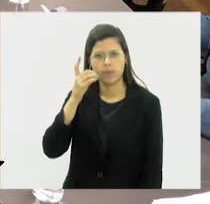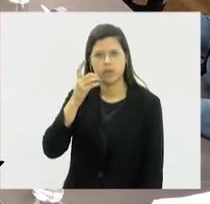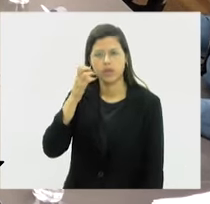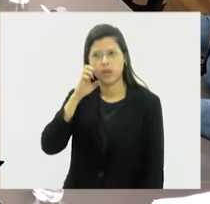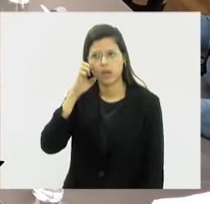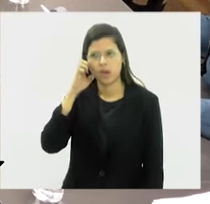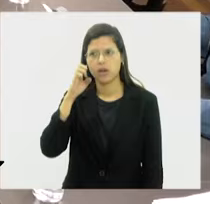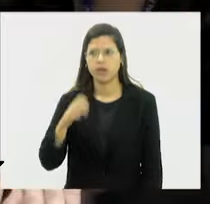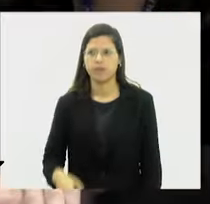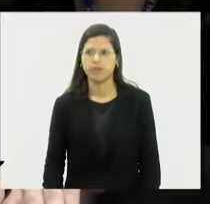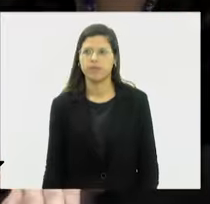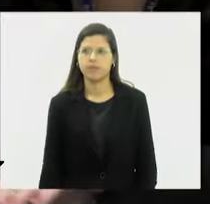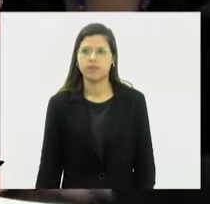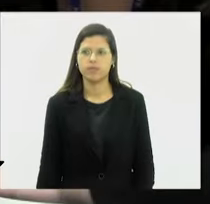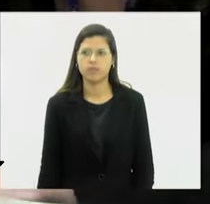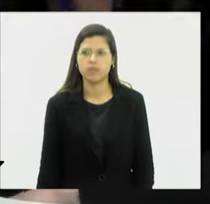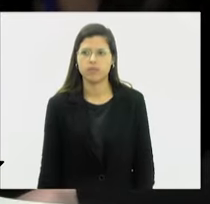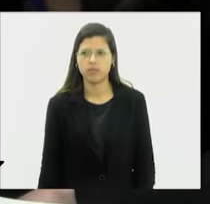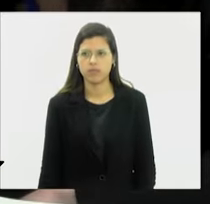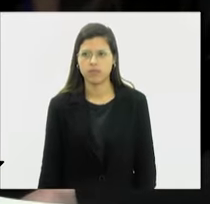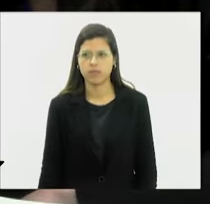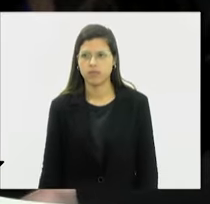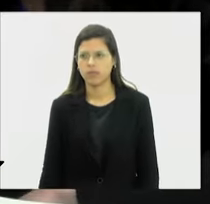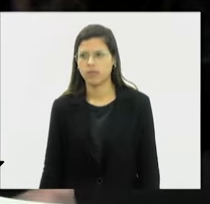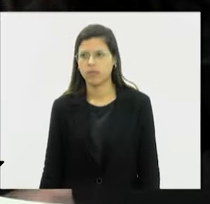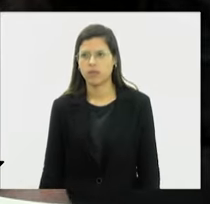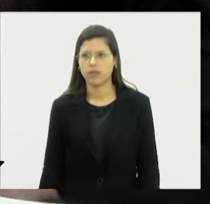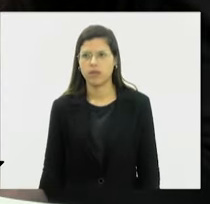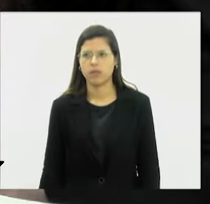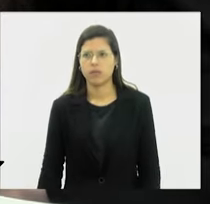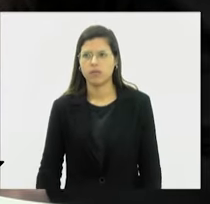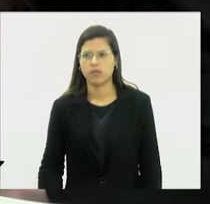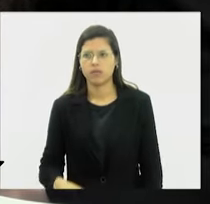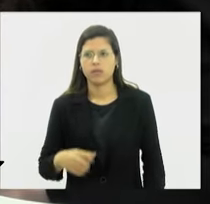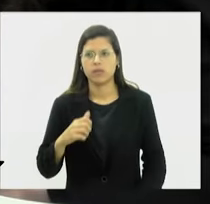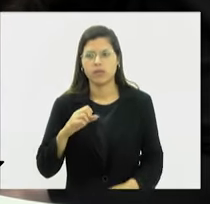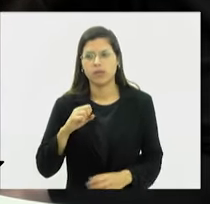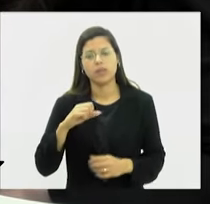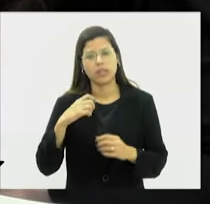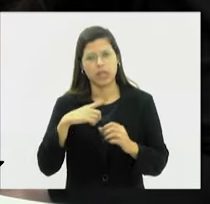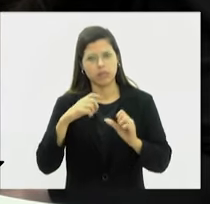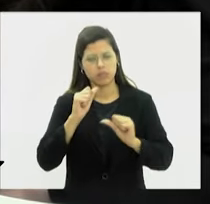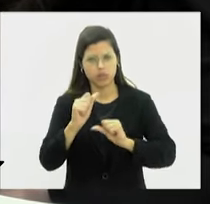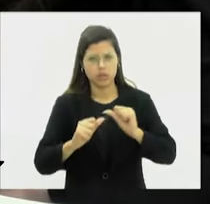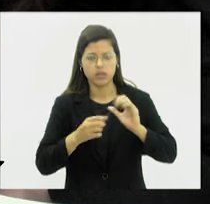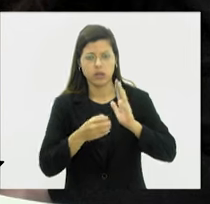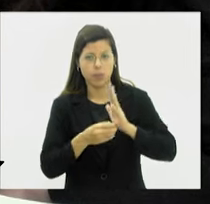Presidente, ainda que haja mudança do parecer,